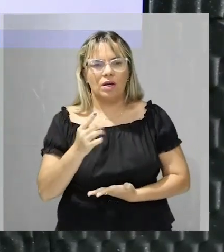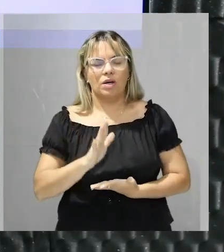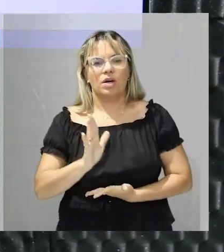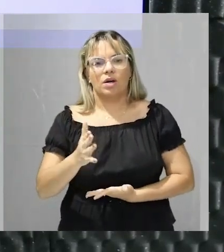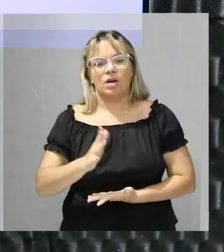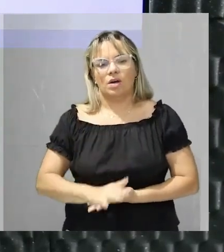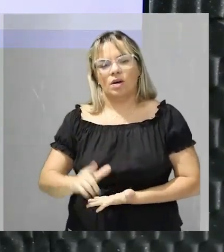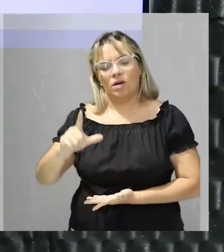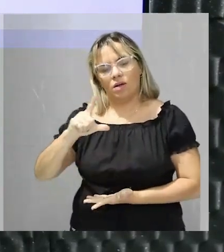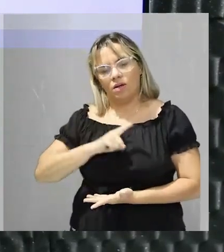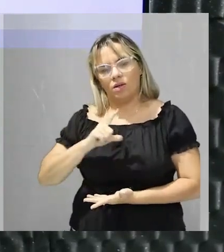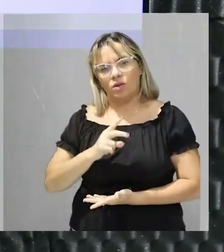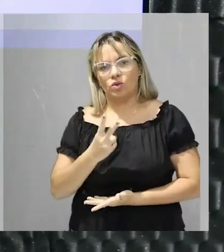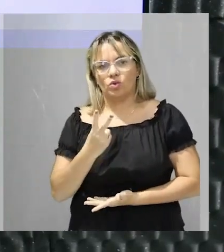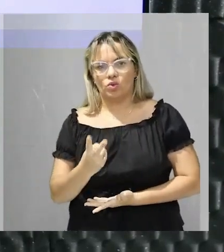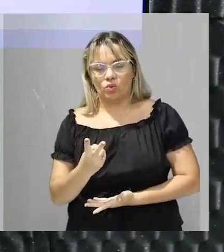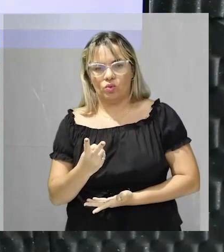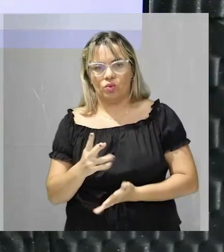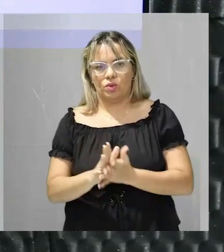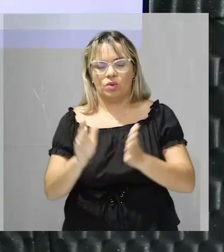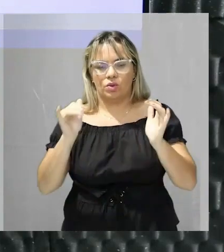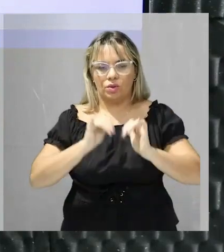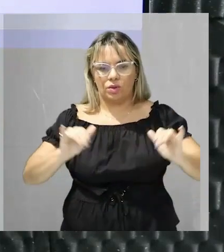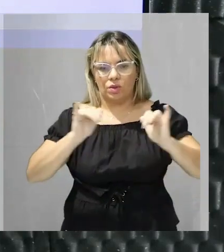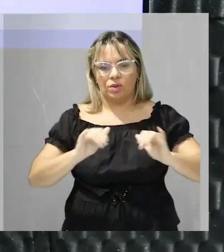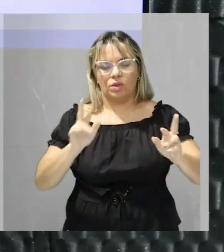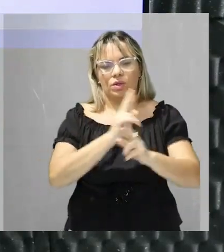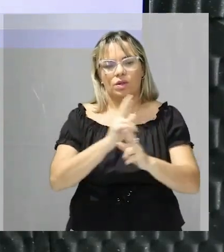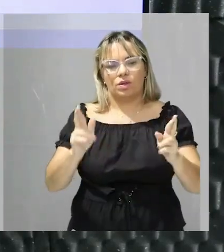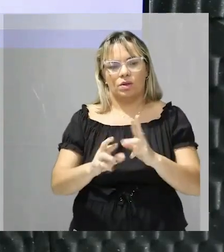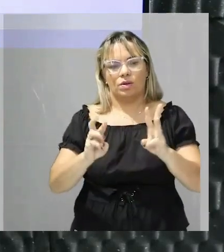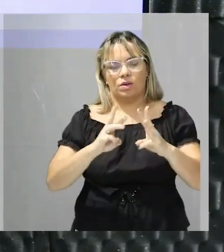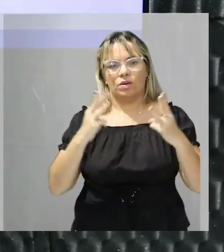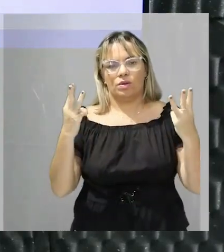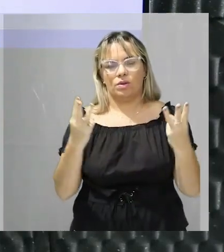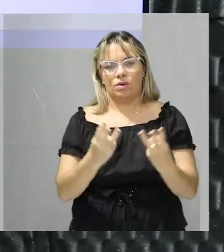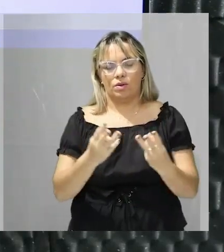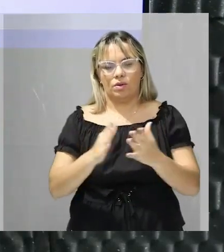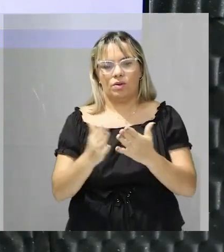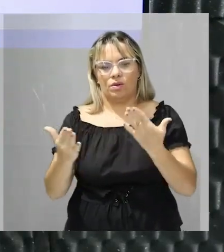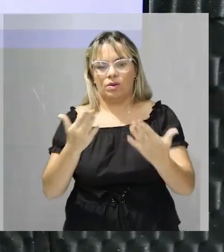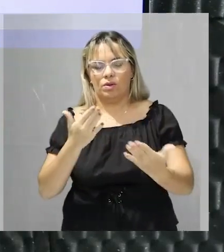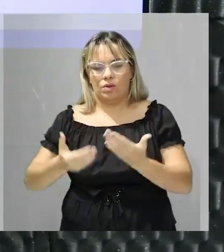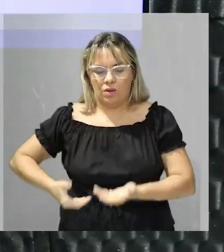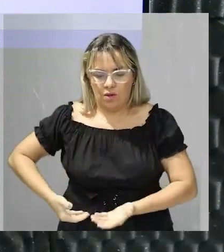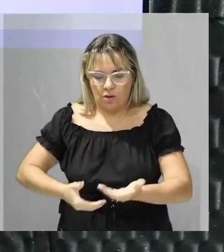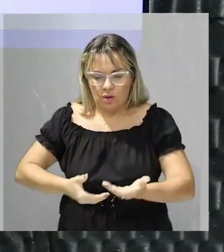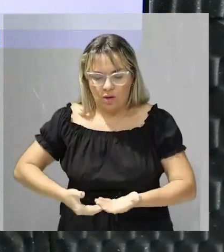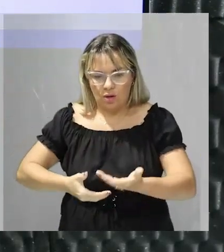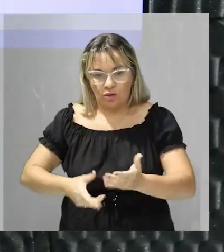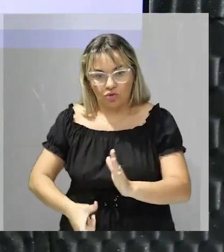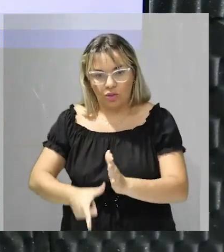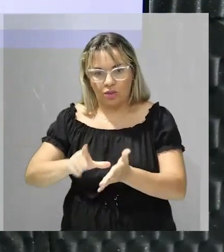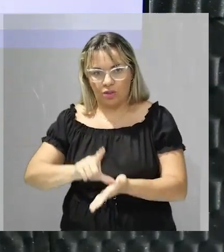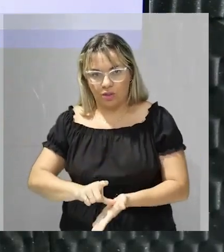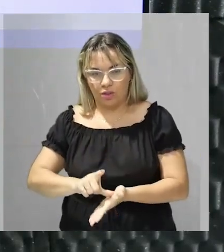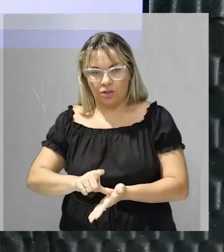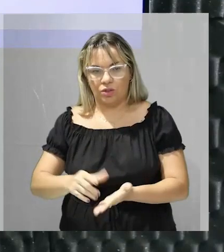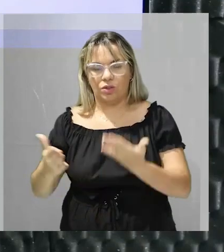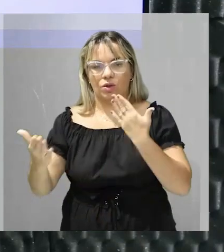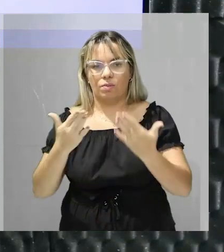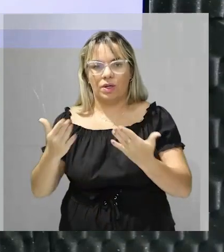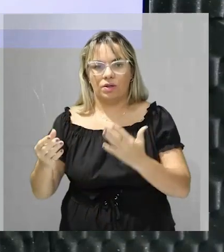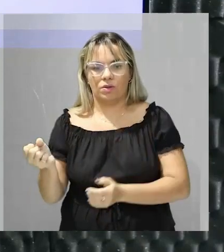tem aí né duas informações em relação a massa essa massa comparando a ração antiga com a ração nova tá